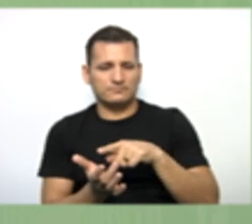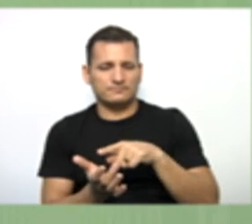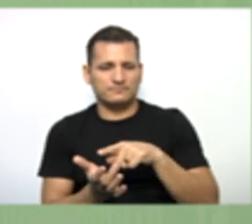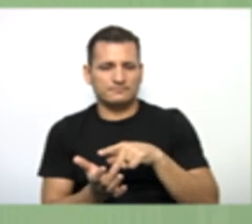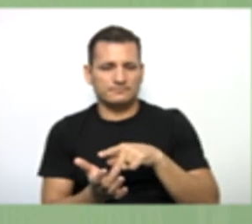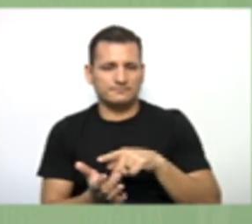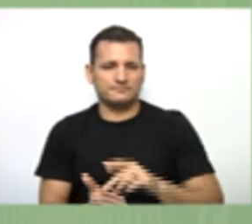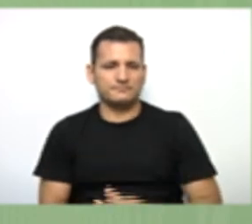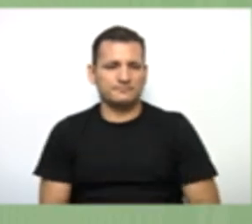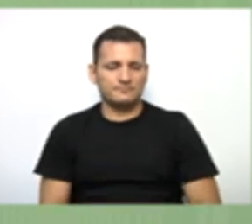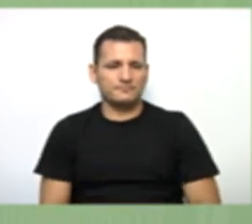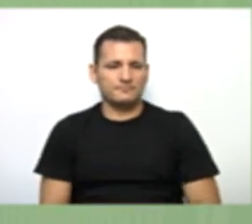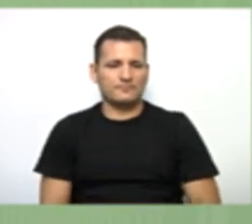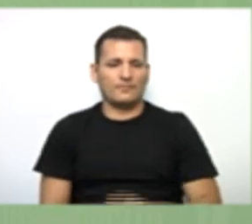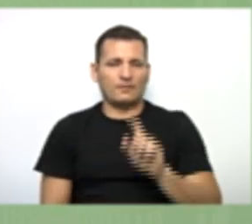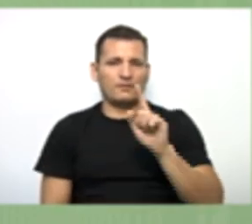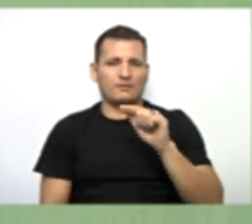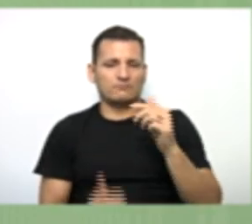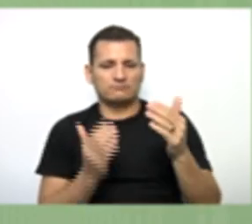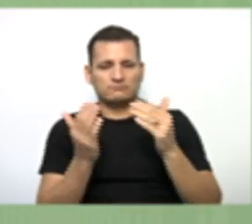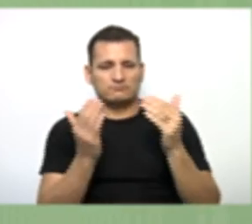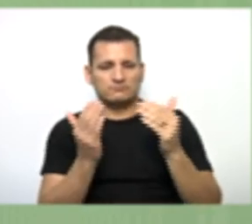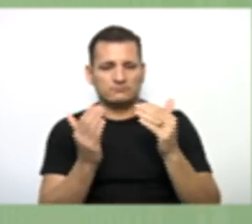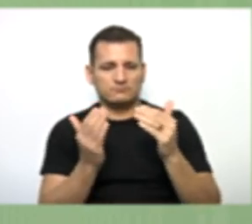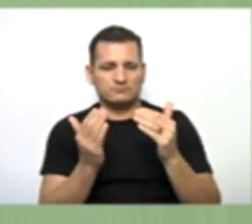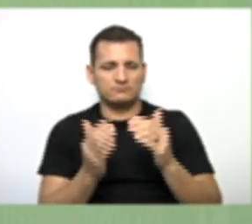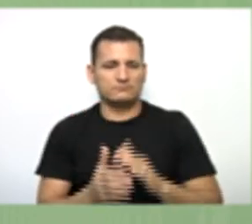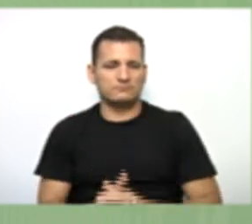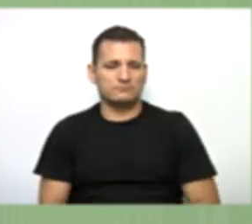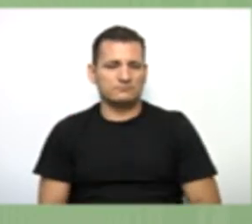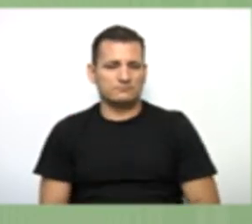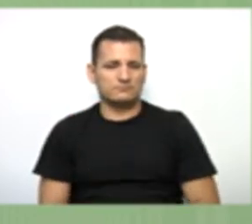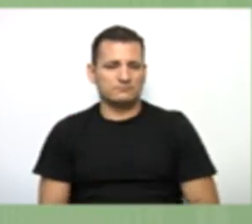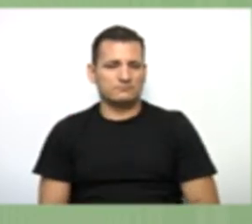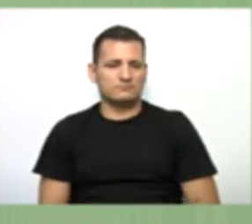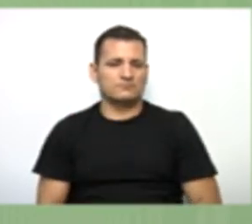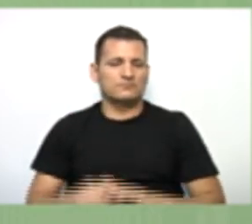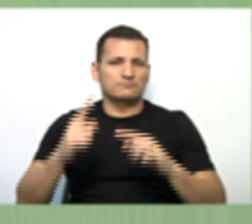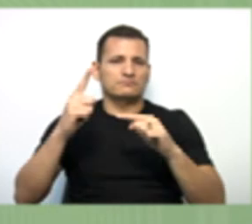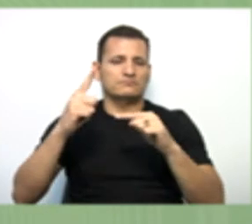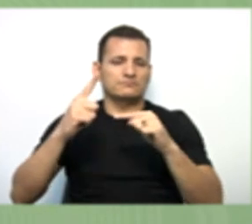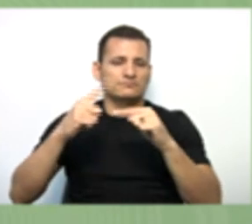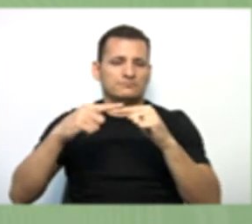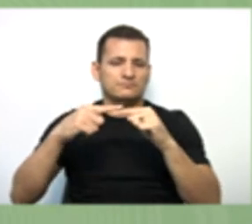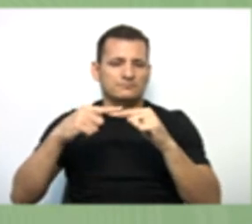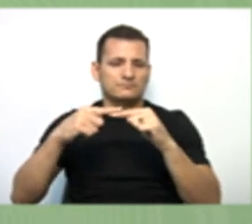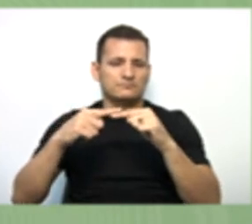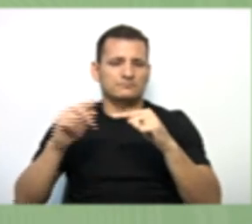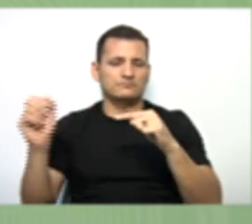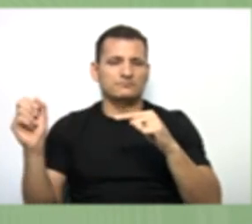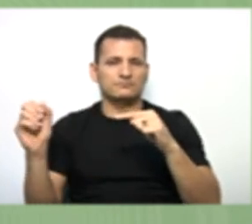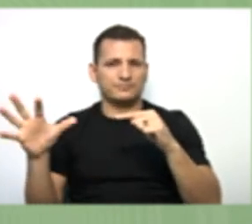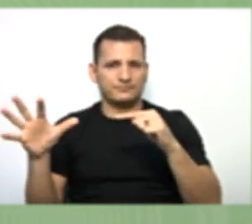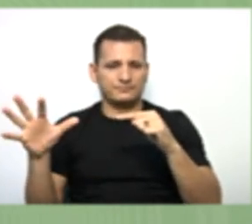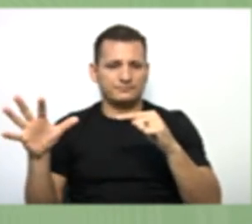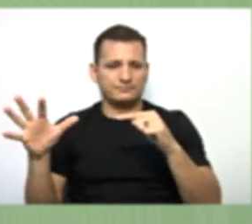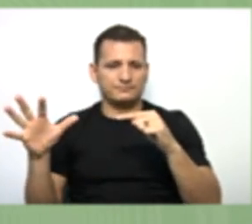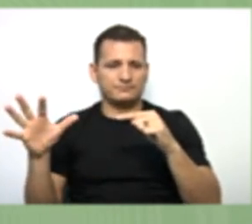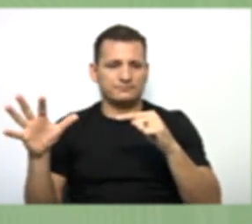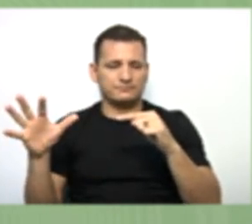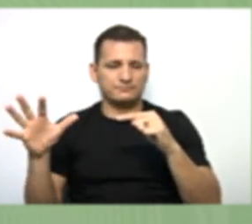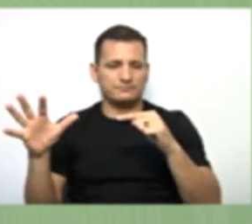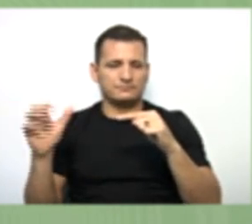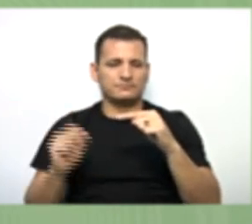Né? Essa é a analogia. Né? Eu ligo, se eu ligar já acende, porque já fechou o